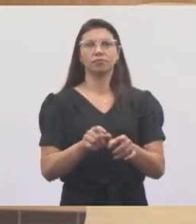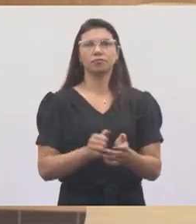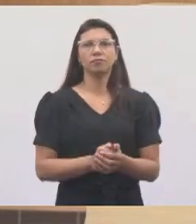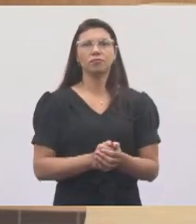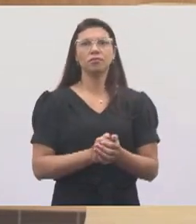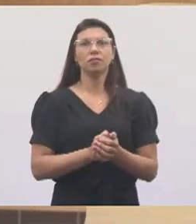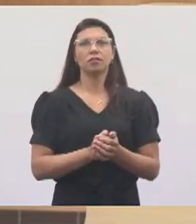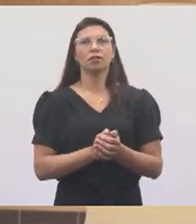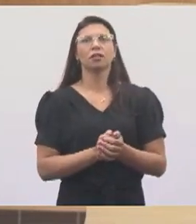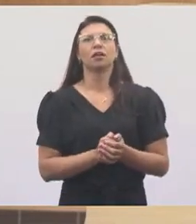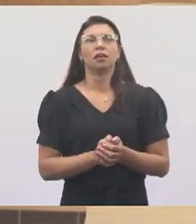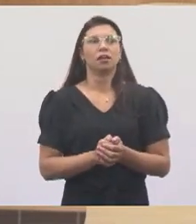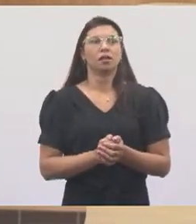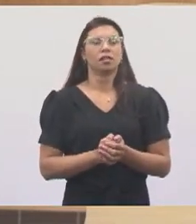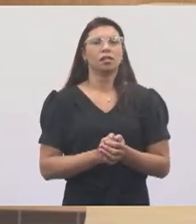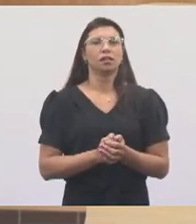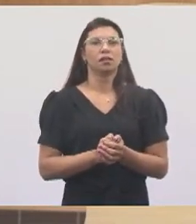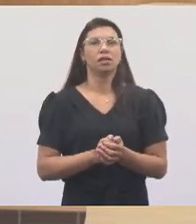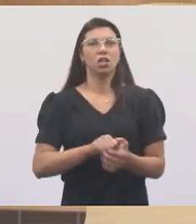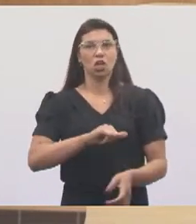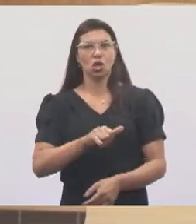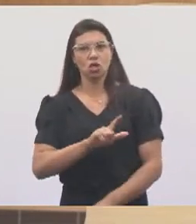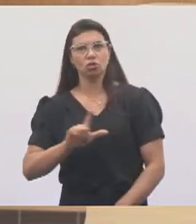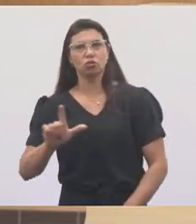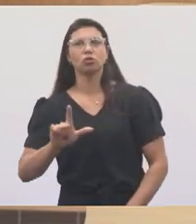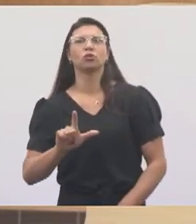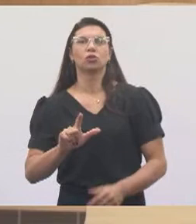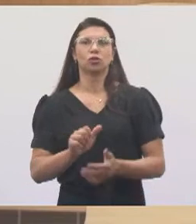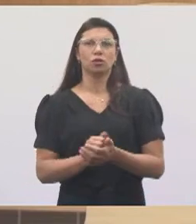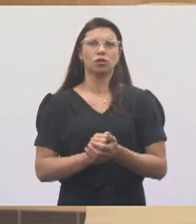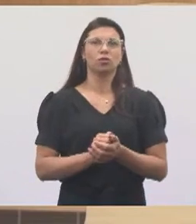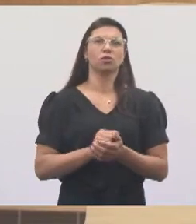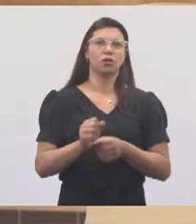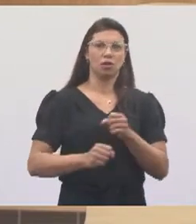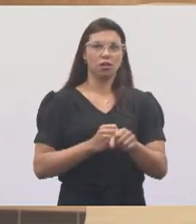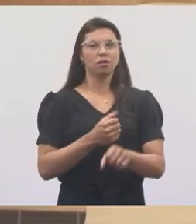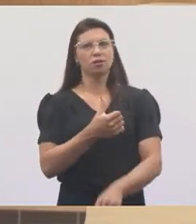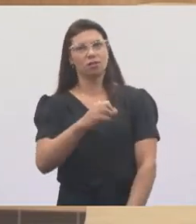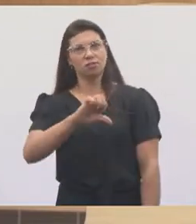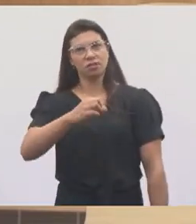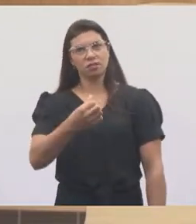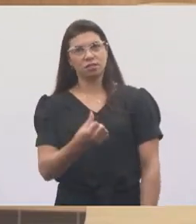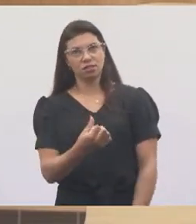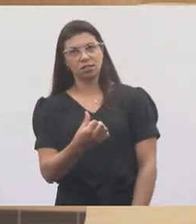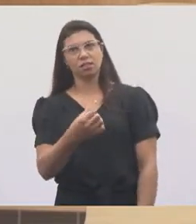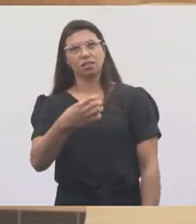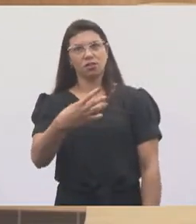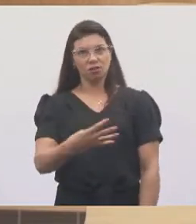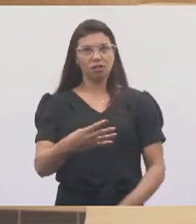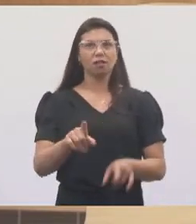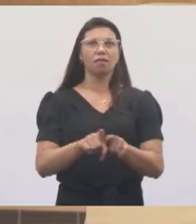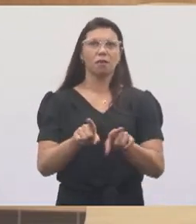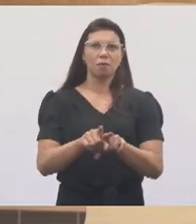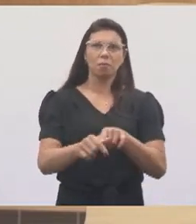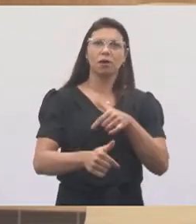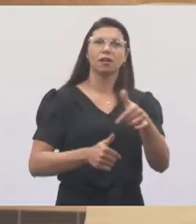de 1994, foi indicado para o 2º Distrito Policial. Em outubro do mesmo ano, foi designado